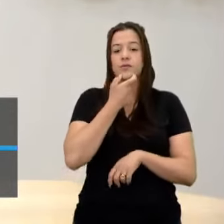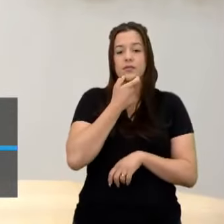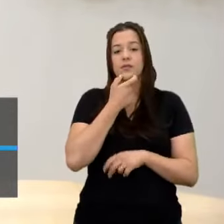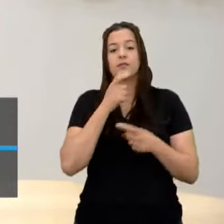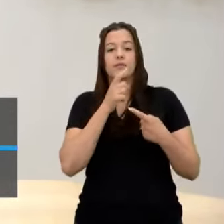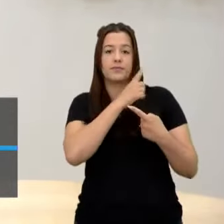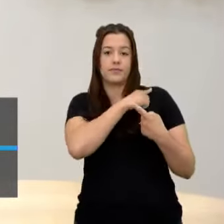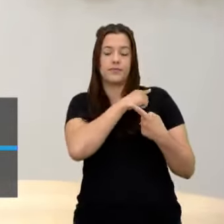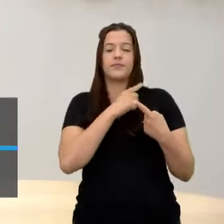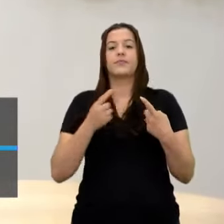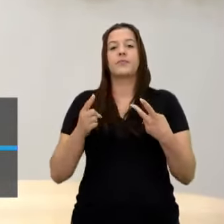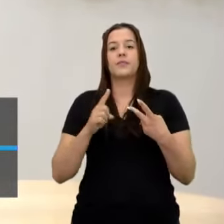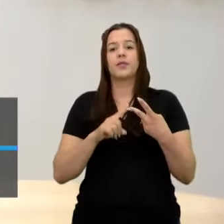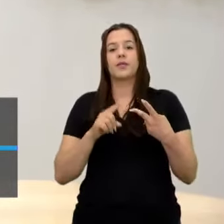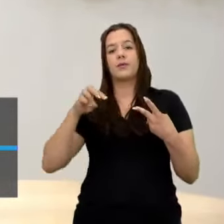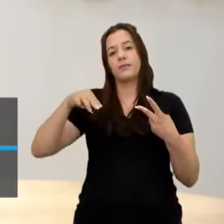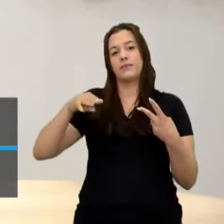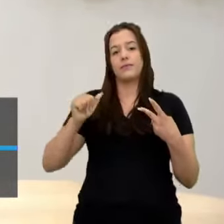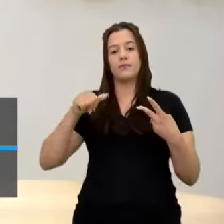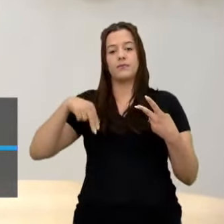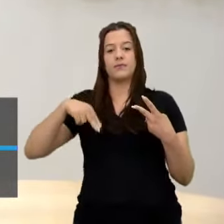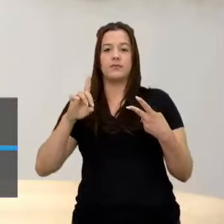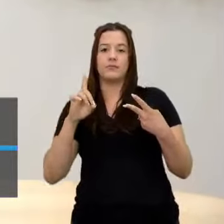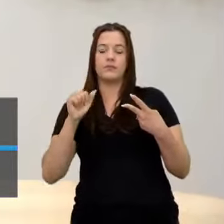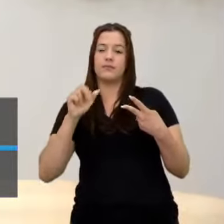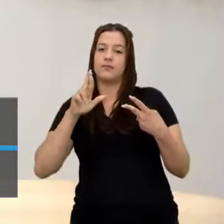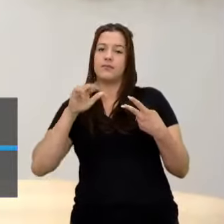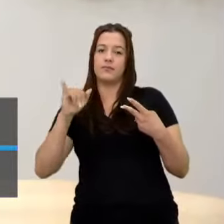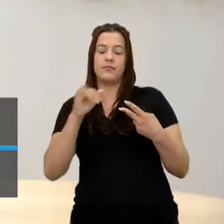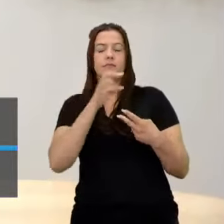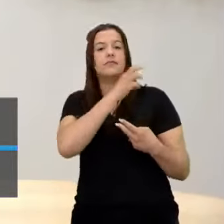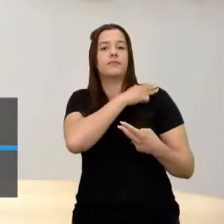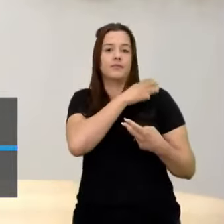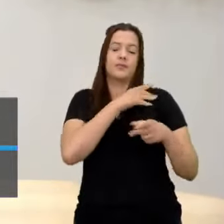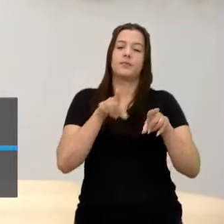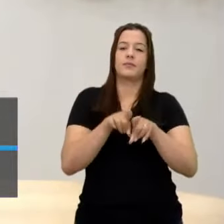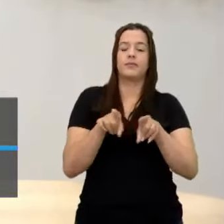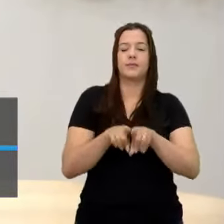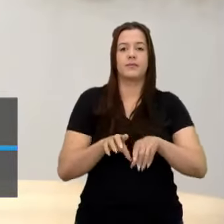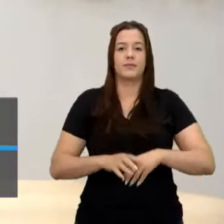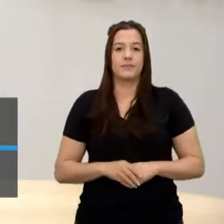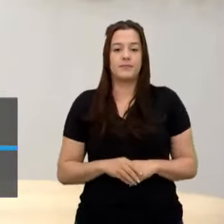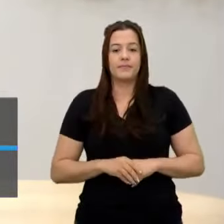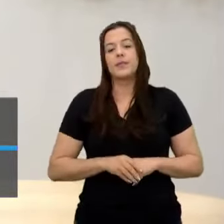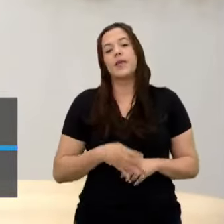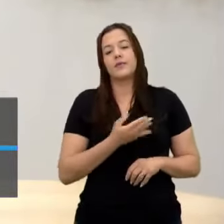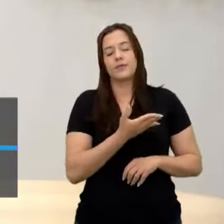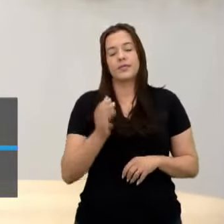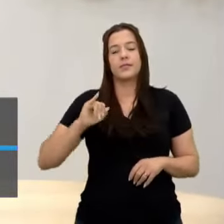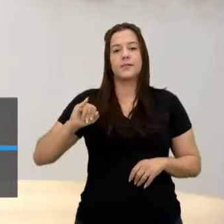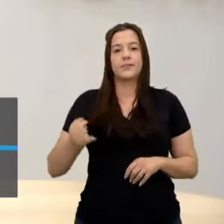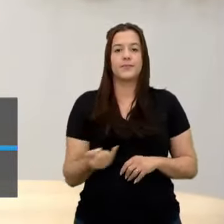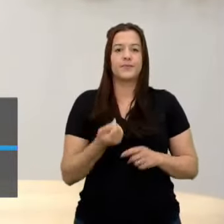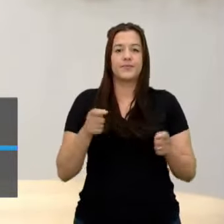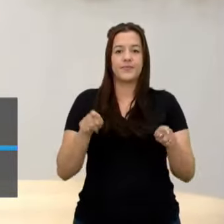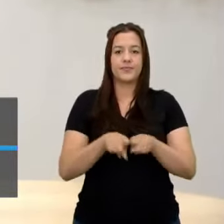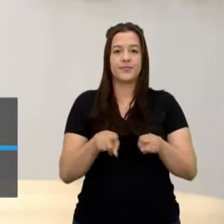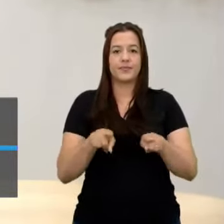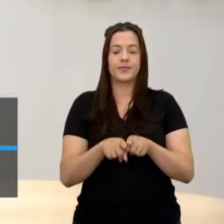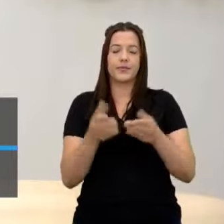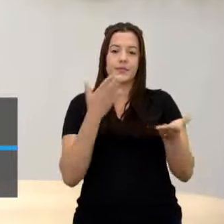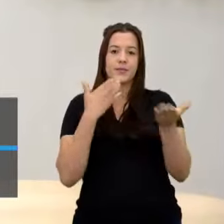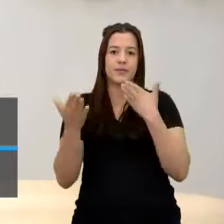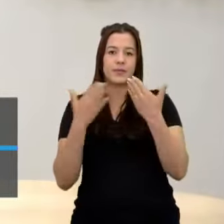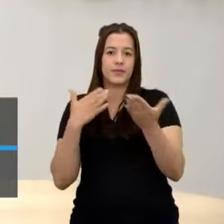para o médio, mas se você tiver seu irmão aí, seu primo, um amigo aí, vocês podem indicar também. Aproveite aí que a ênfase também na